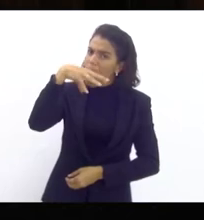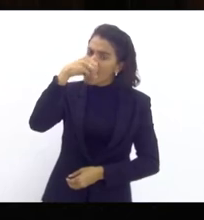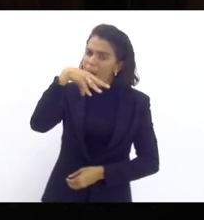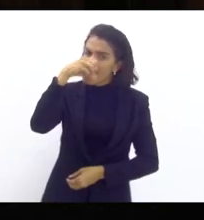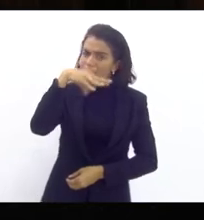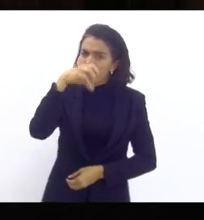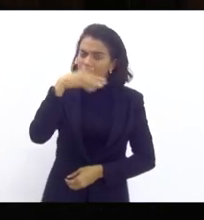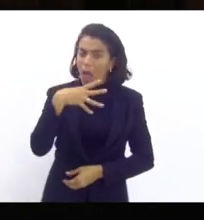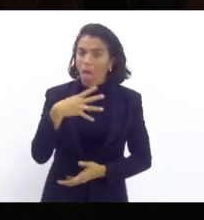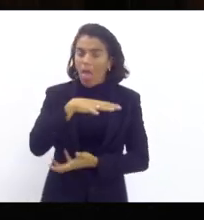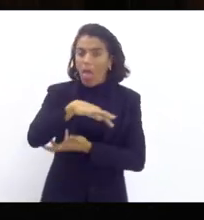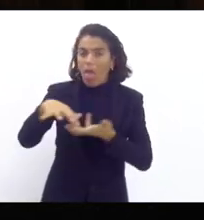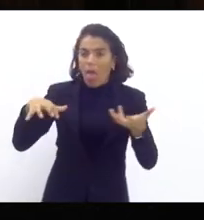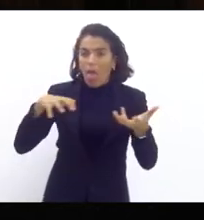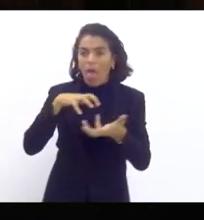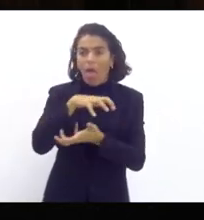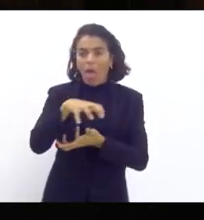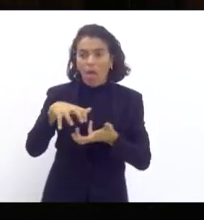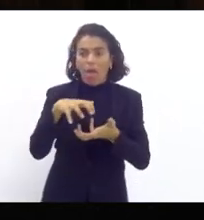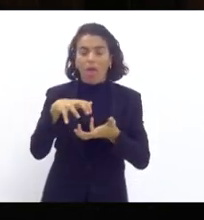a pirotecnia que ela fez.